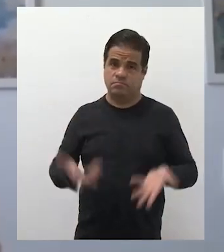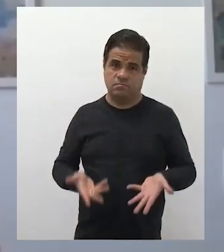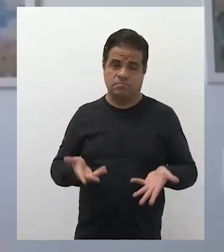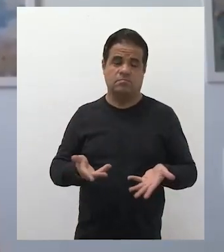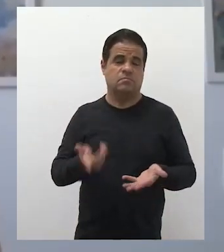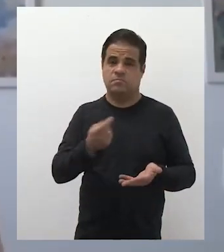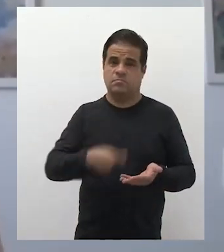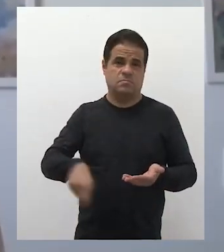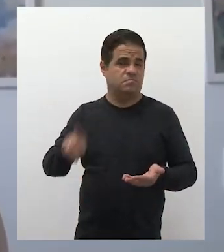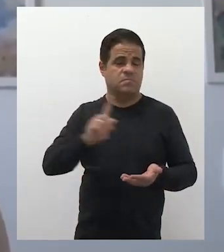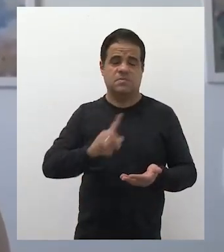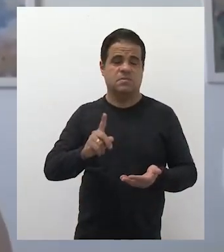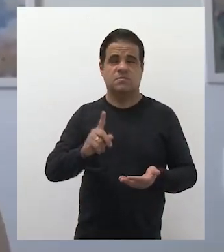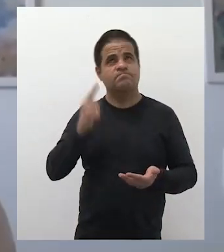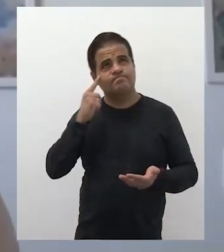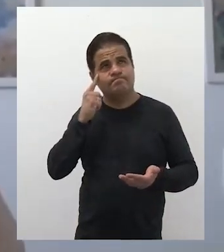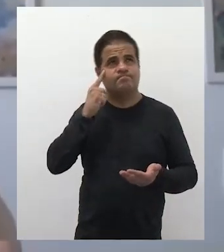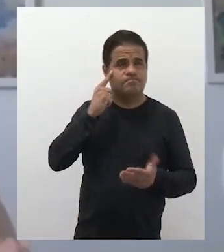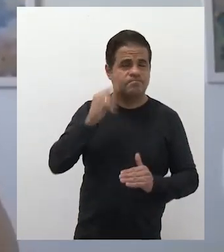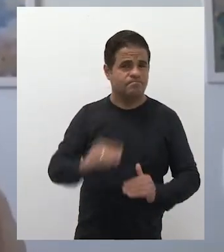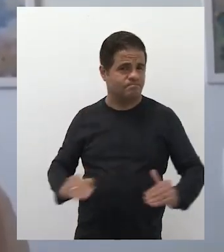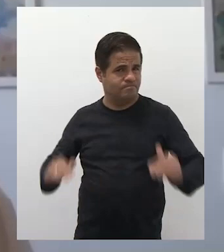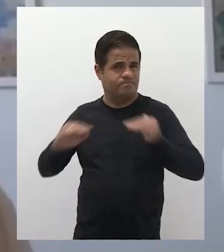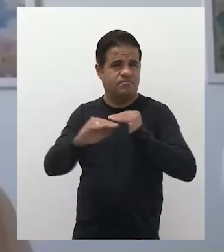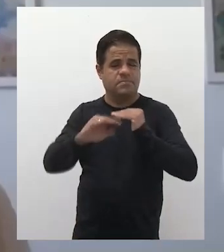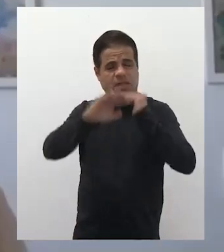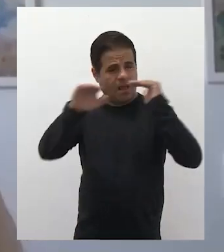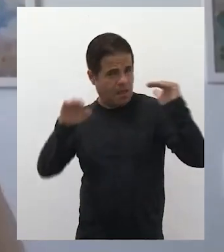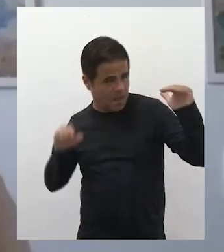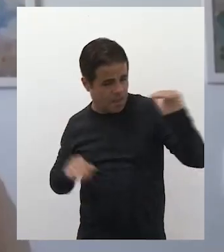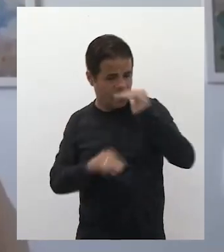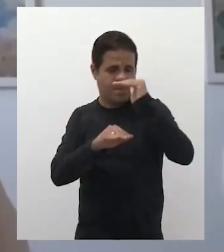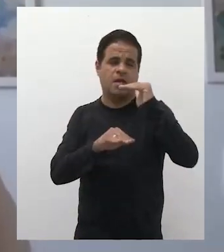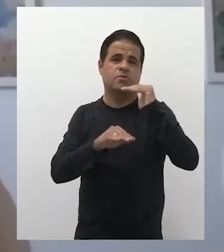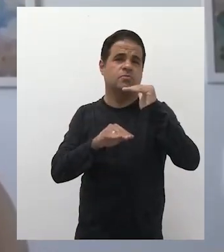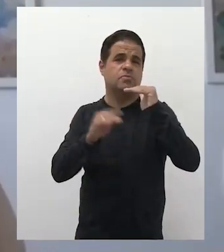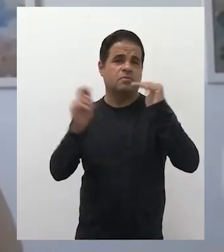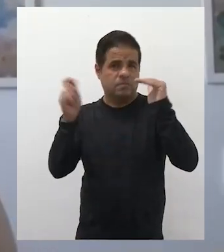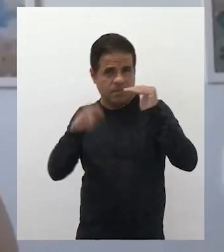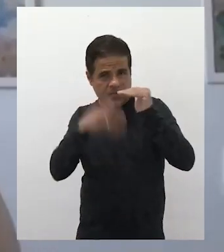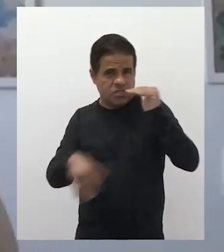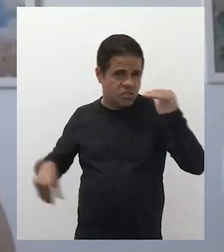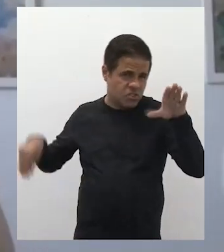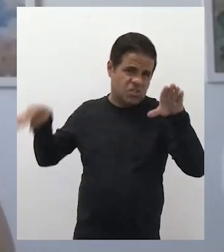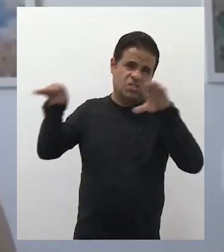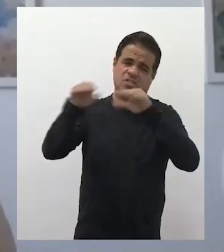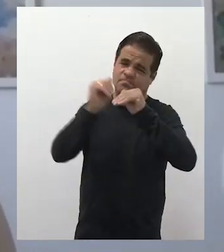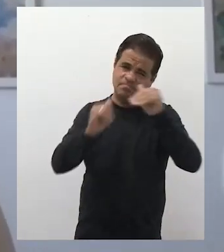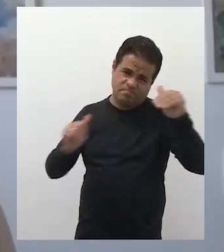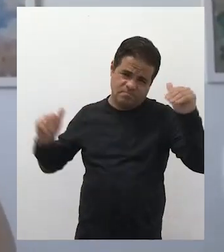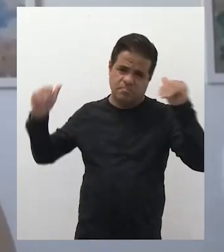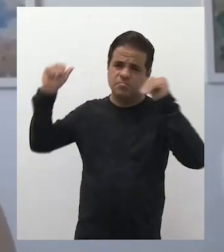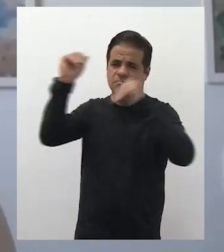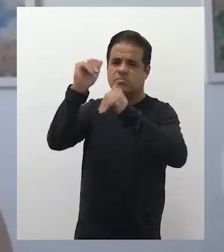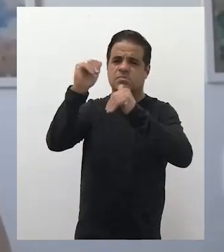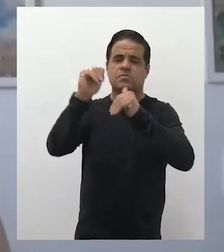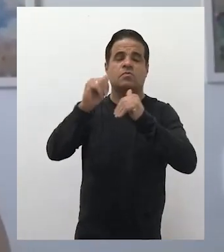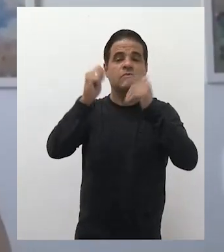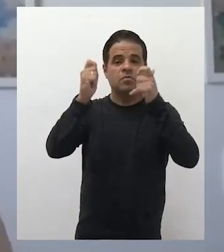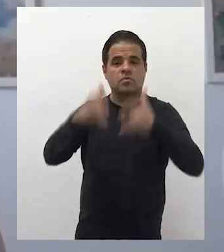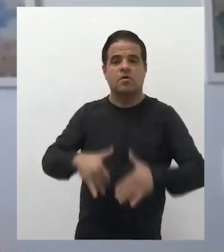não precisa estar num patamar abaixo para chegar no patamar mais elevado quando a gente fala